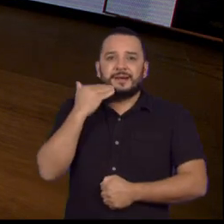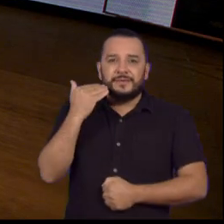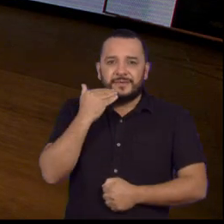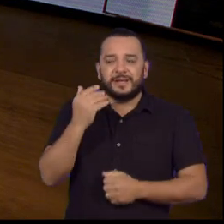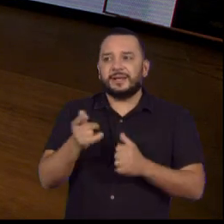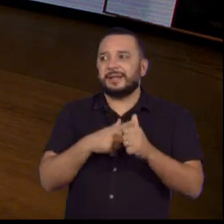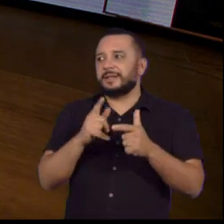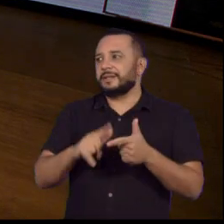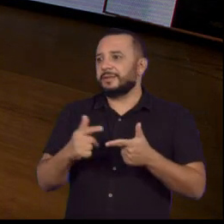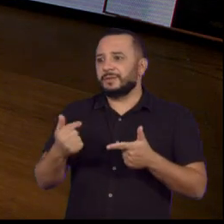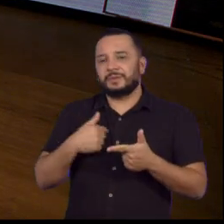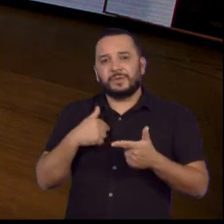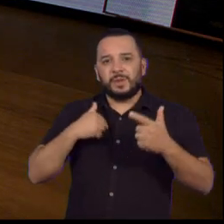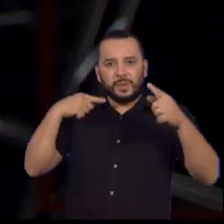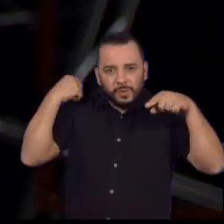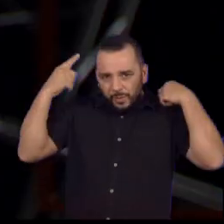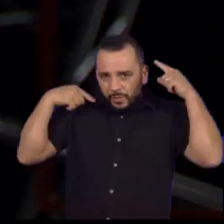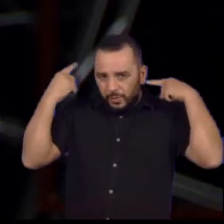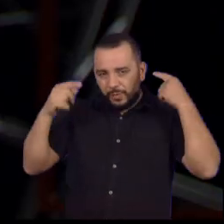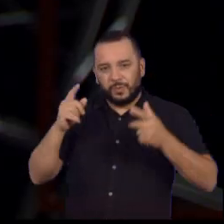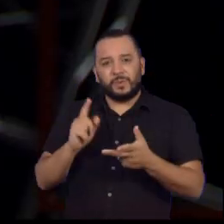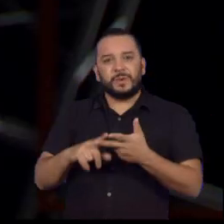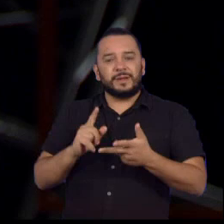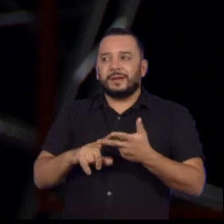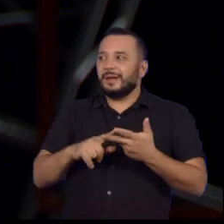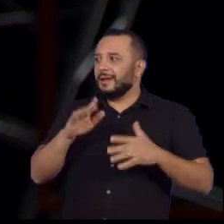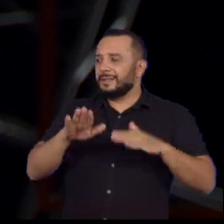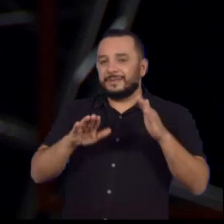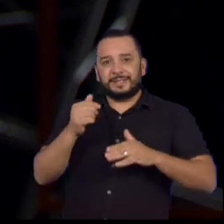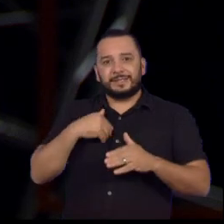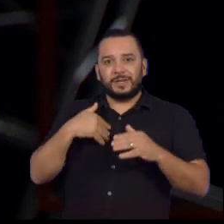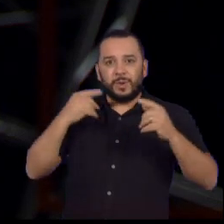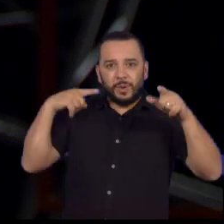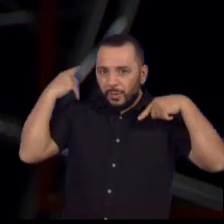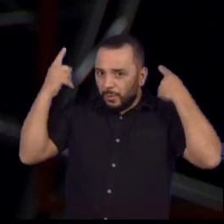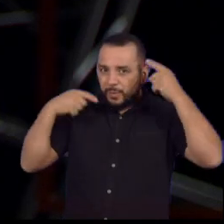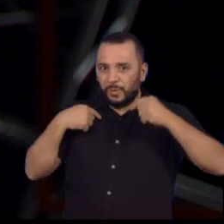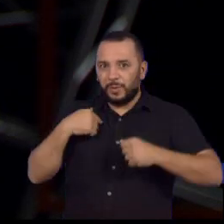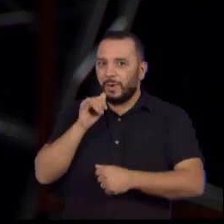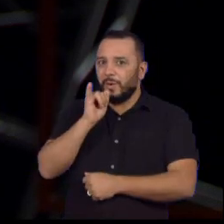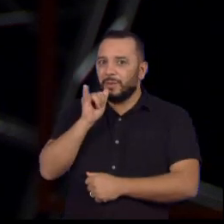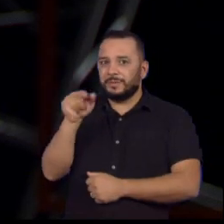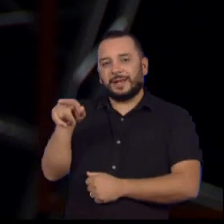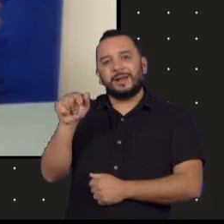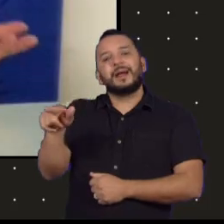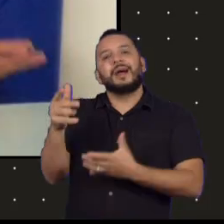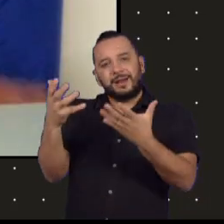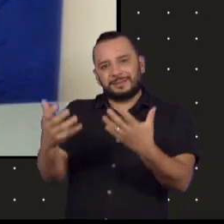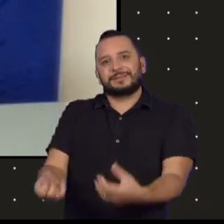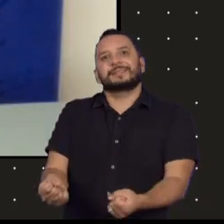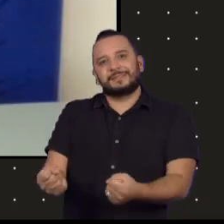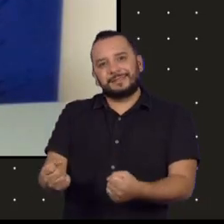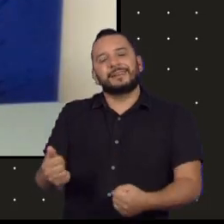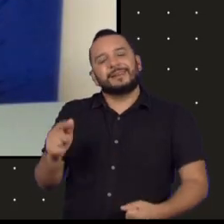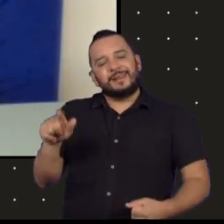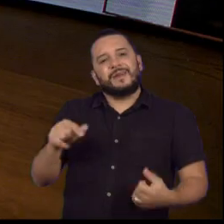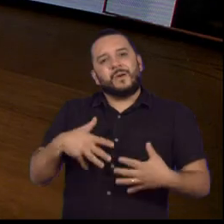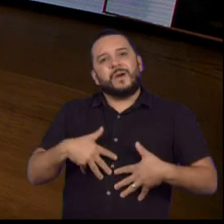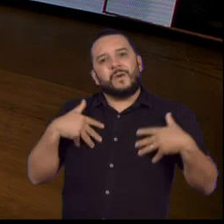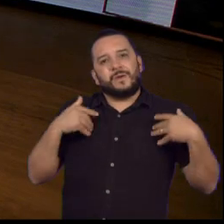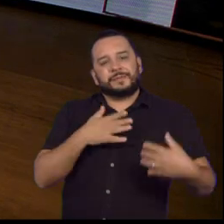com as minhas loucuras. Às vezes eu empurro umas loucuras para ela e ela topa. Então é sempre uma honra para